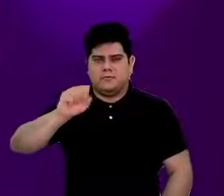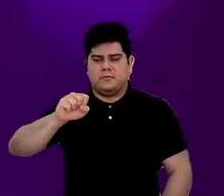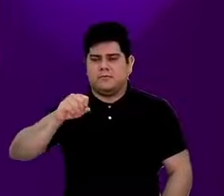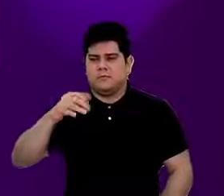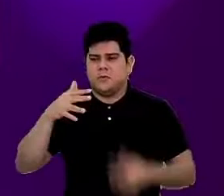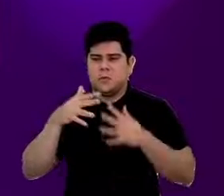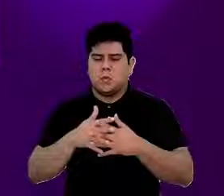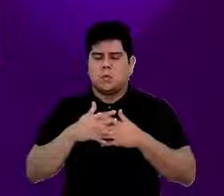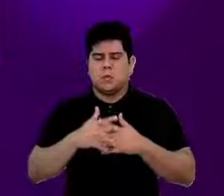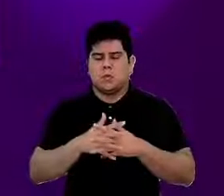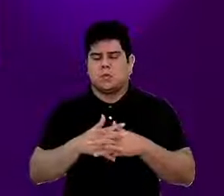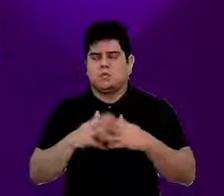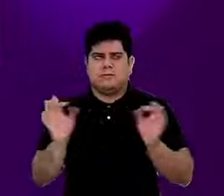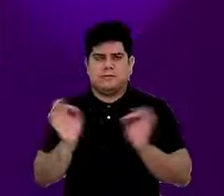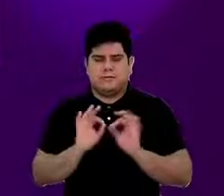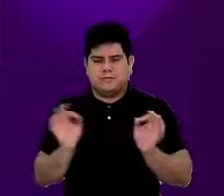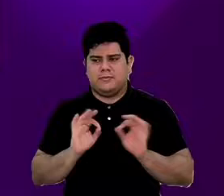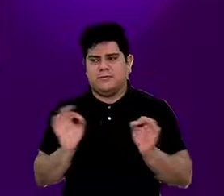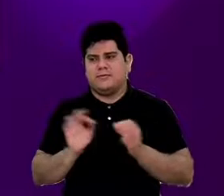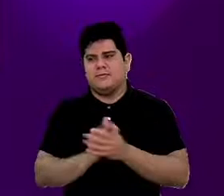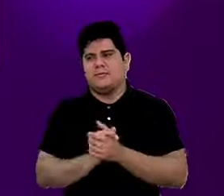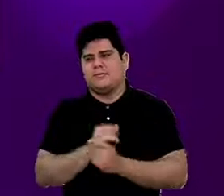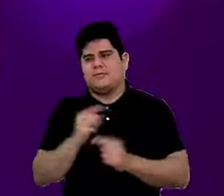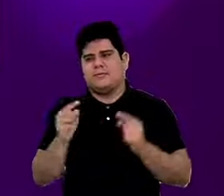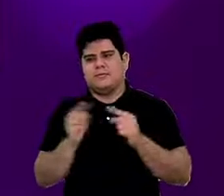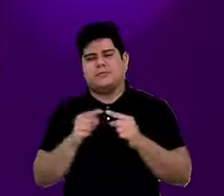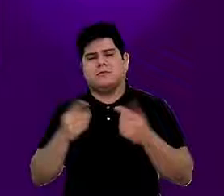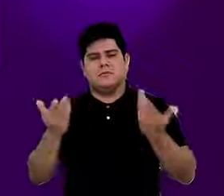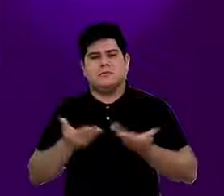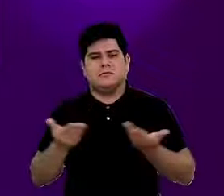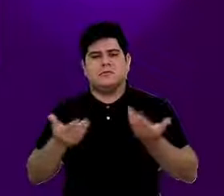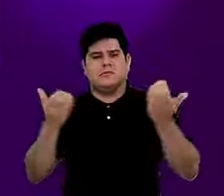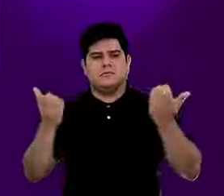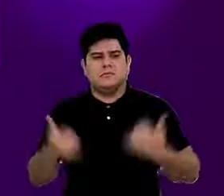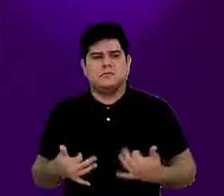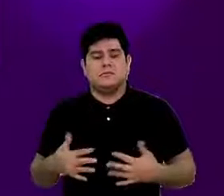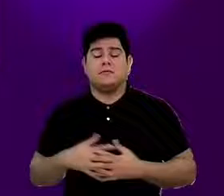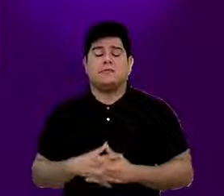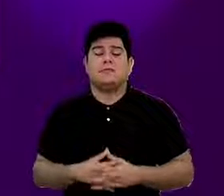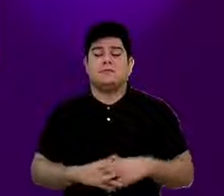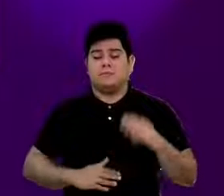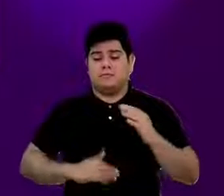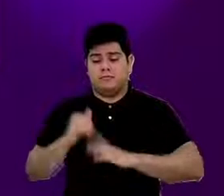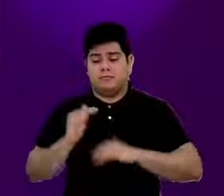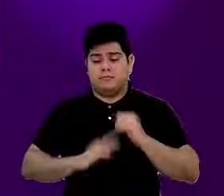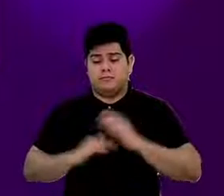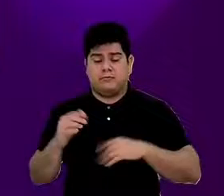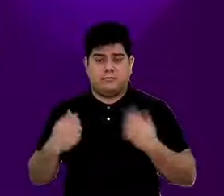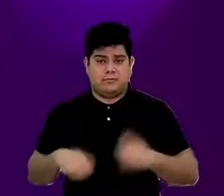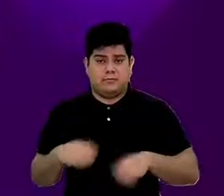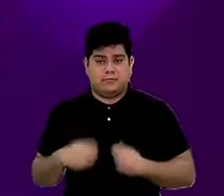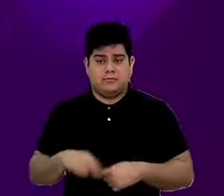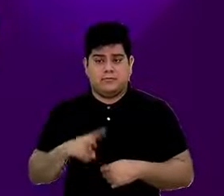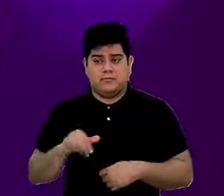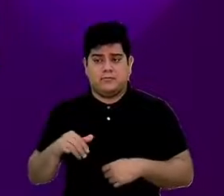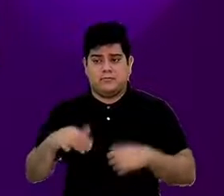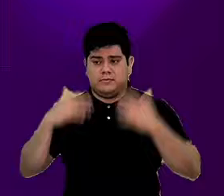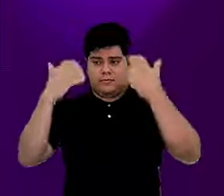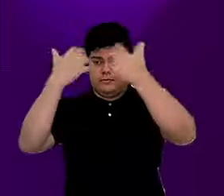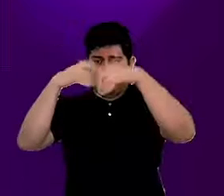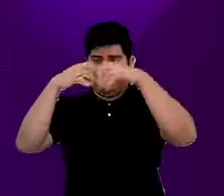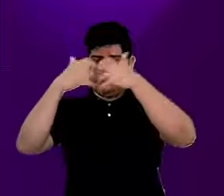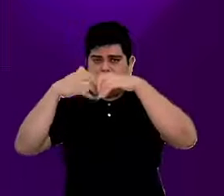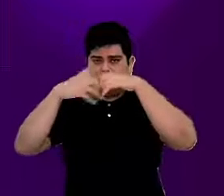de interesse em relação à apresentação que eu vou fazer, habilidades necessárias que vão além do raciocínio